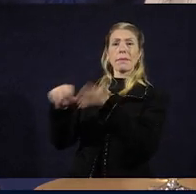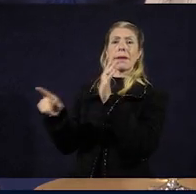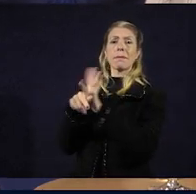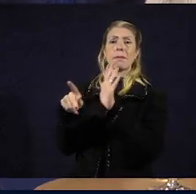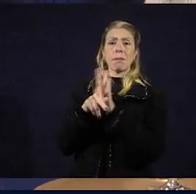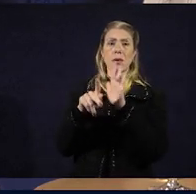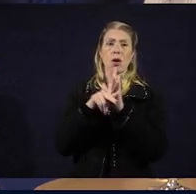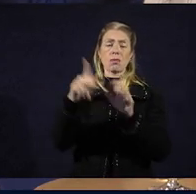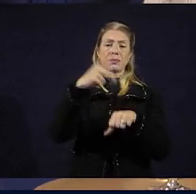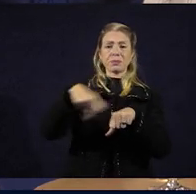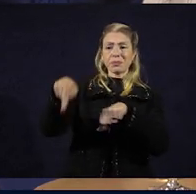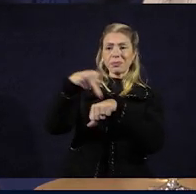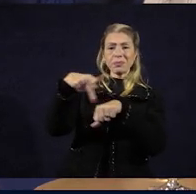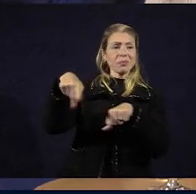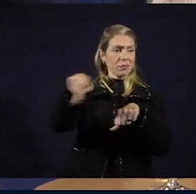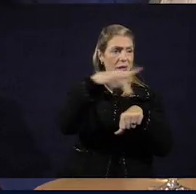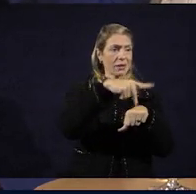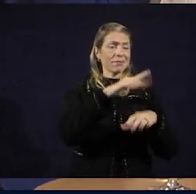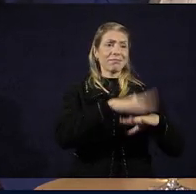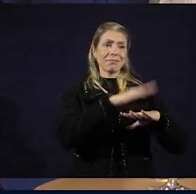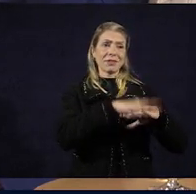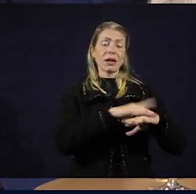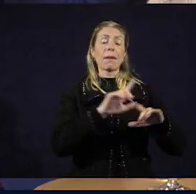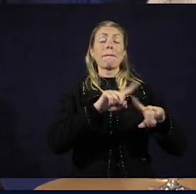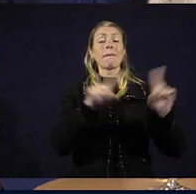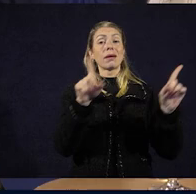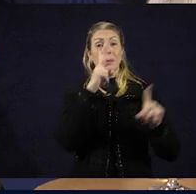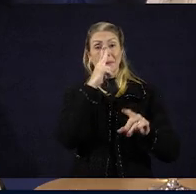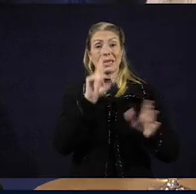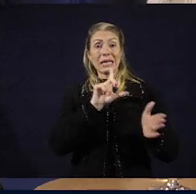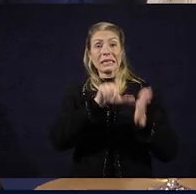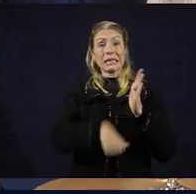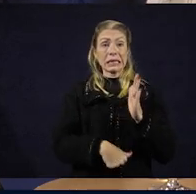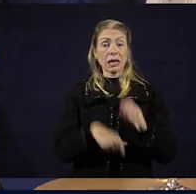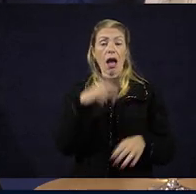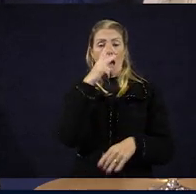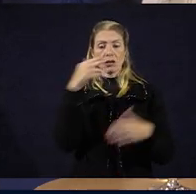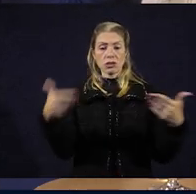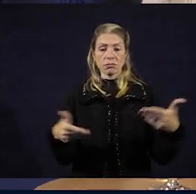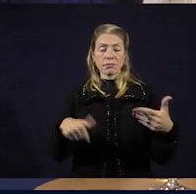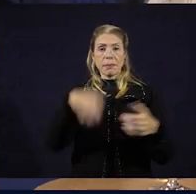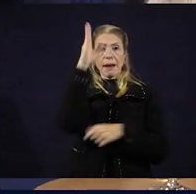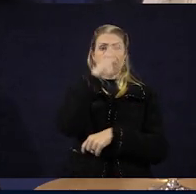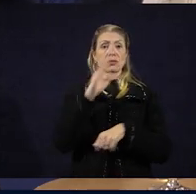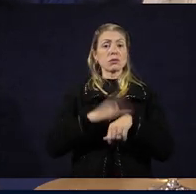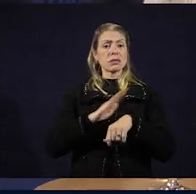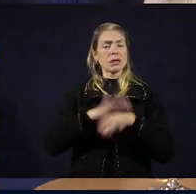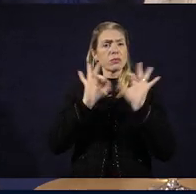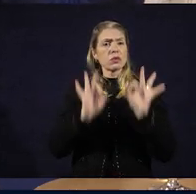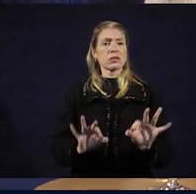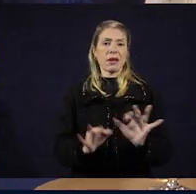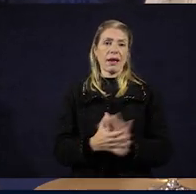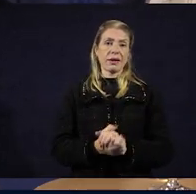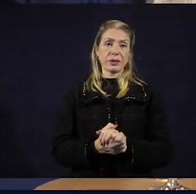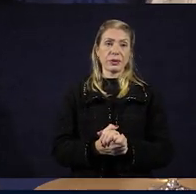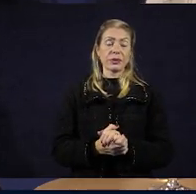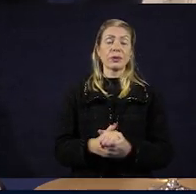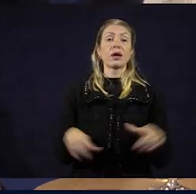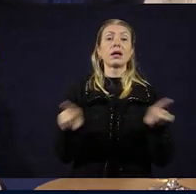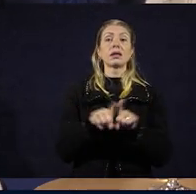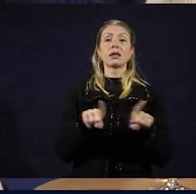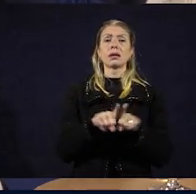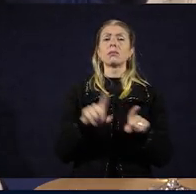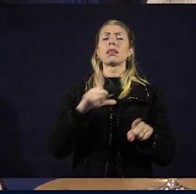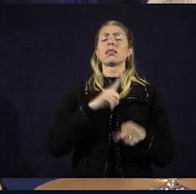e dos países emergentes agindo só que a giram Atrasado aqui a gente ajuda no time certo né além disso a gente